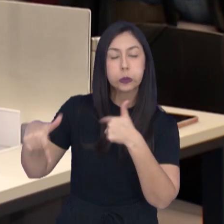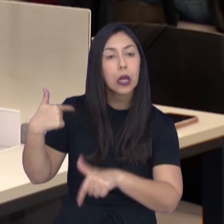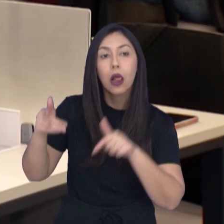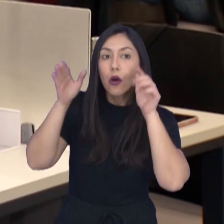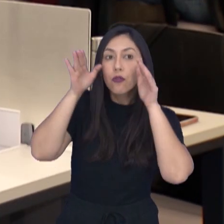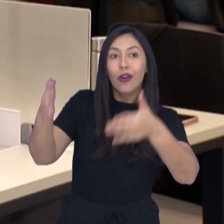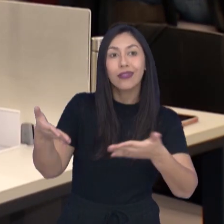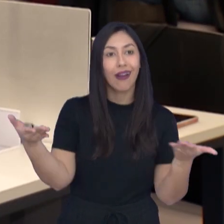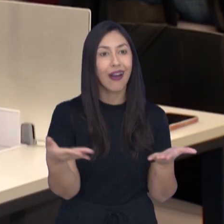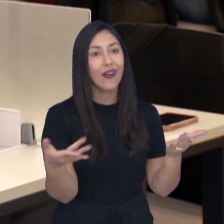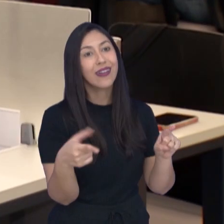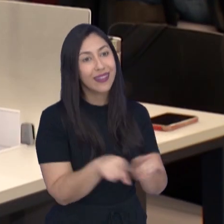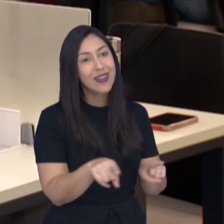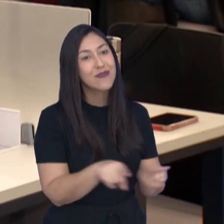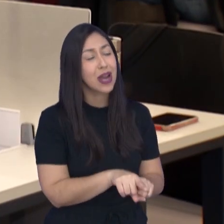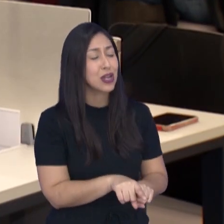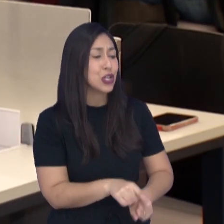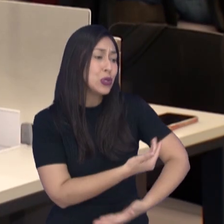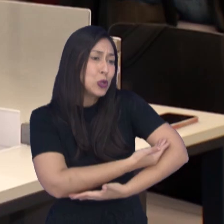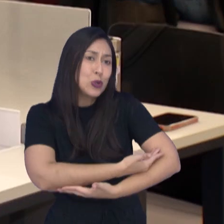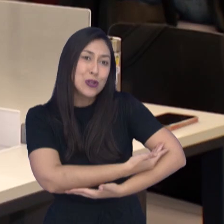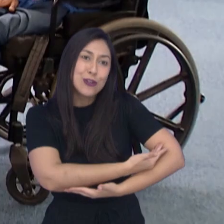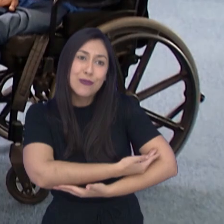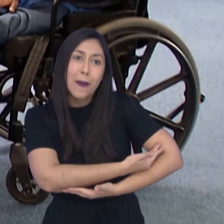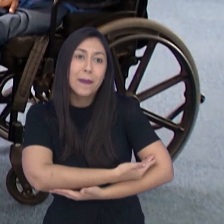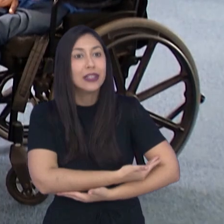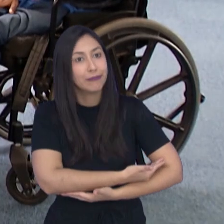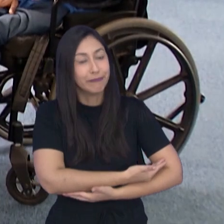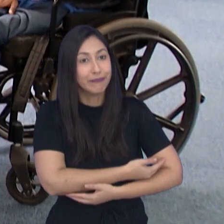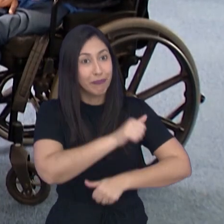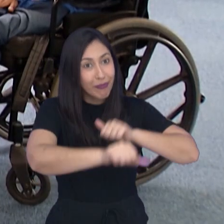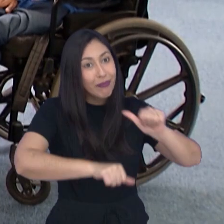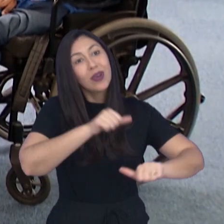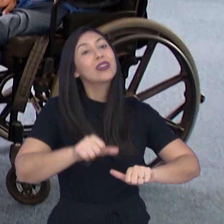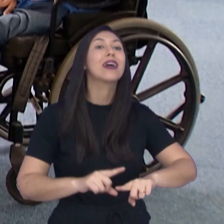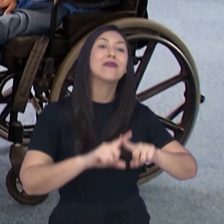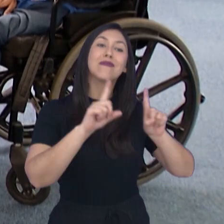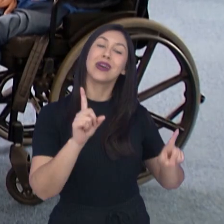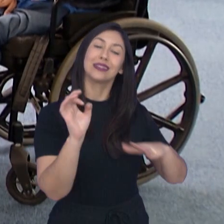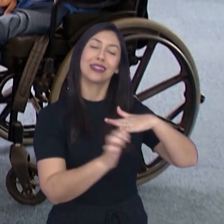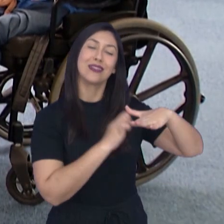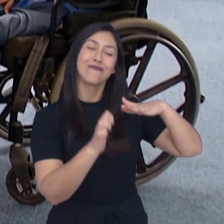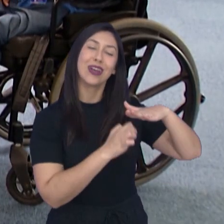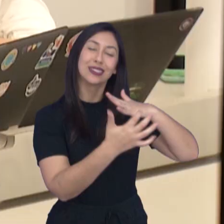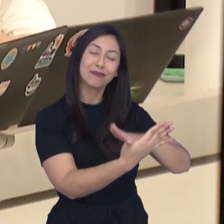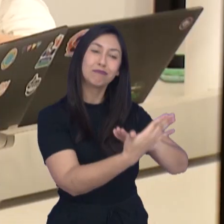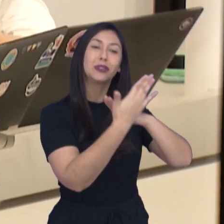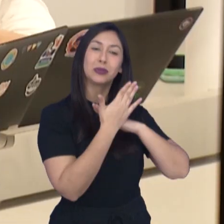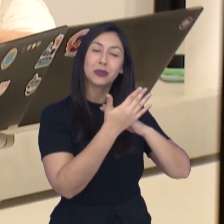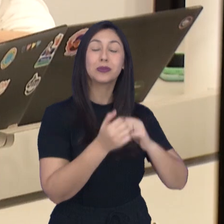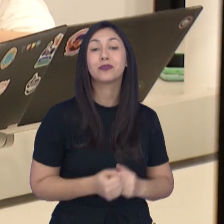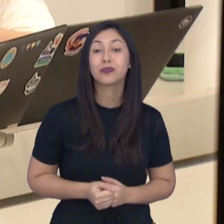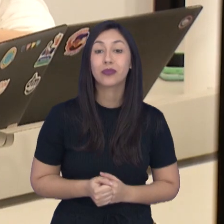pessoal. Agora não, agora a minha prioridade era um bebê, estava tudo diferente. E eu tive muito essa compreensão por parte da empresa.